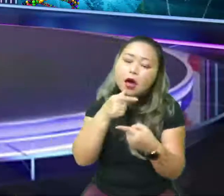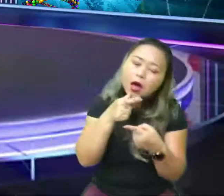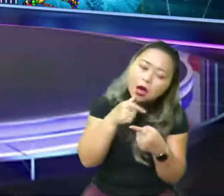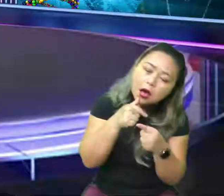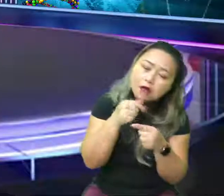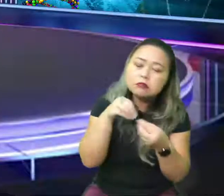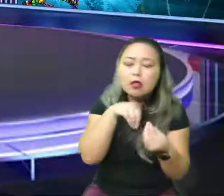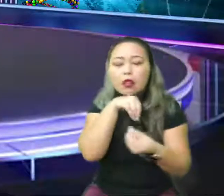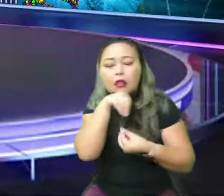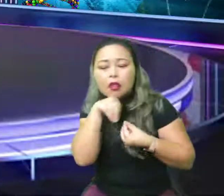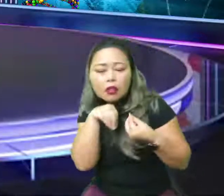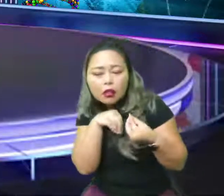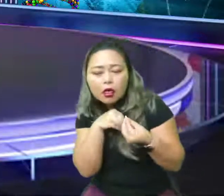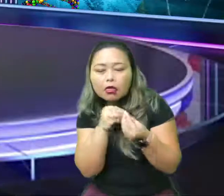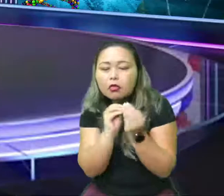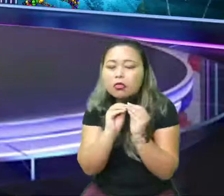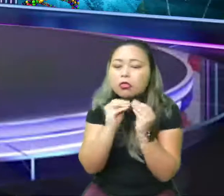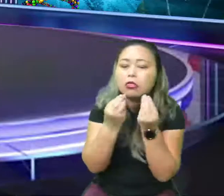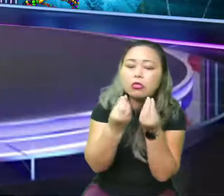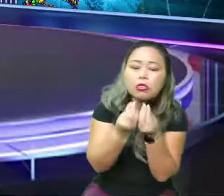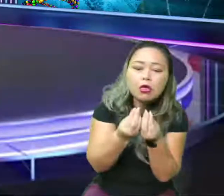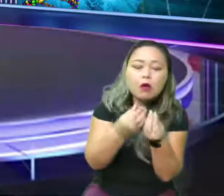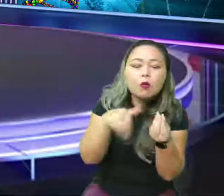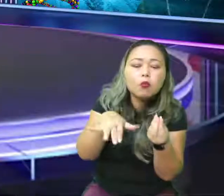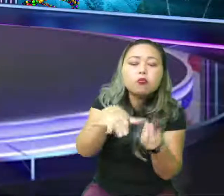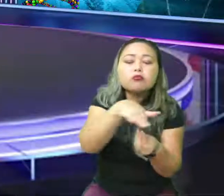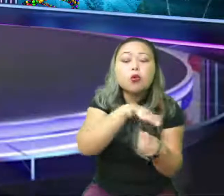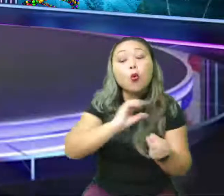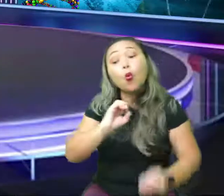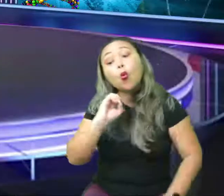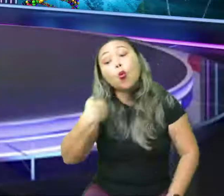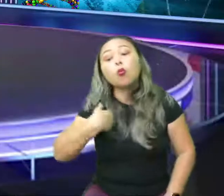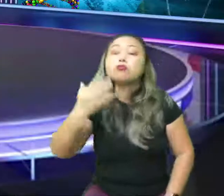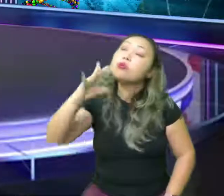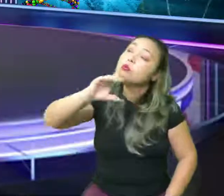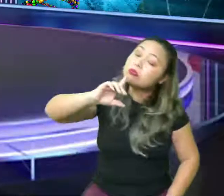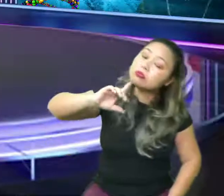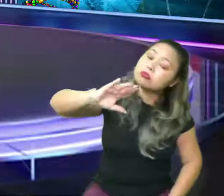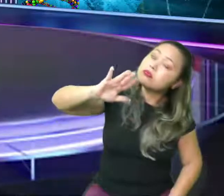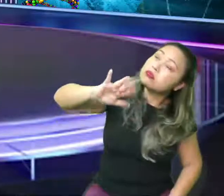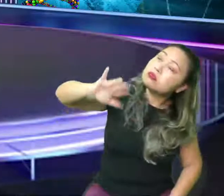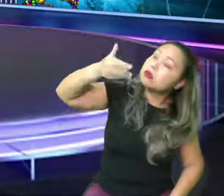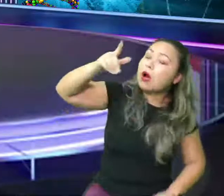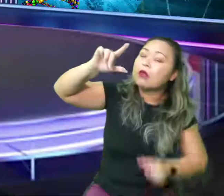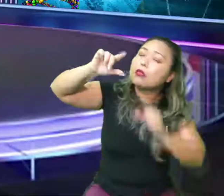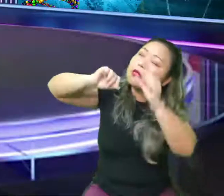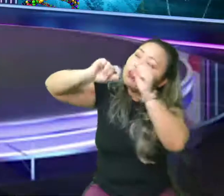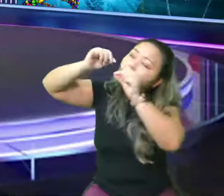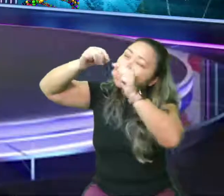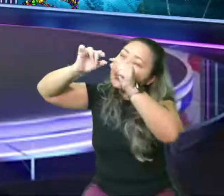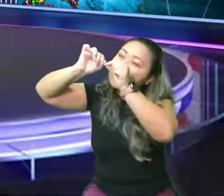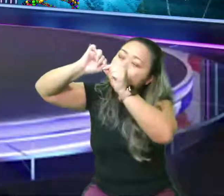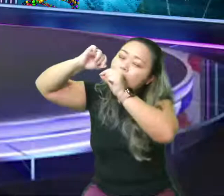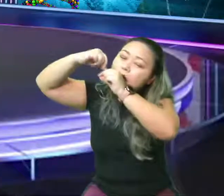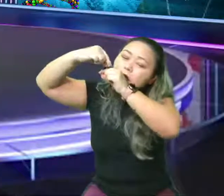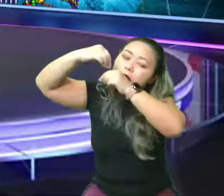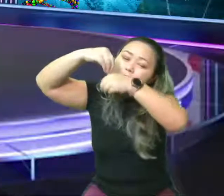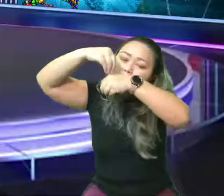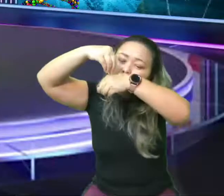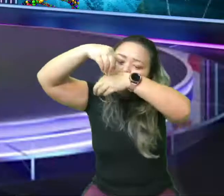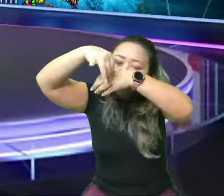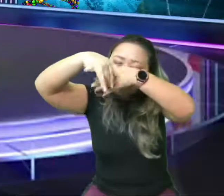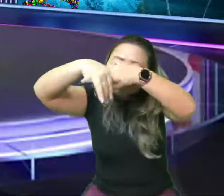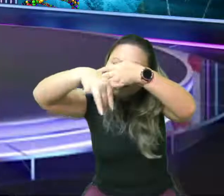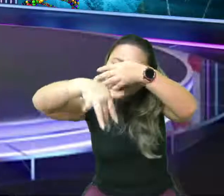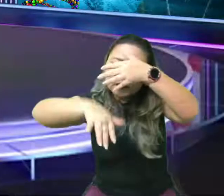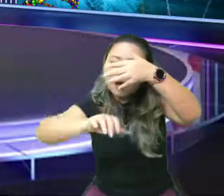das misturas dessas substâncias nesse corpo hídrico, ou vindas, né, de partículas aderidas a um meteoro, né,